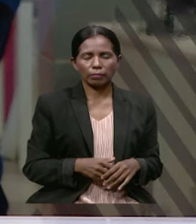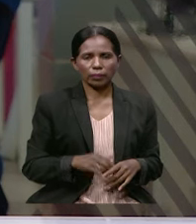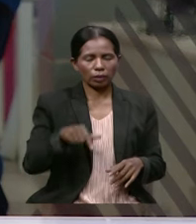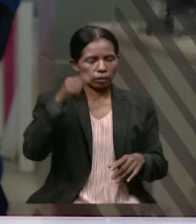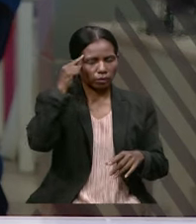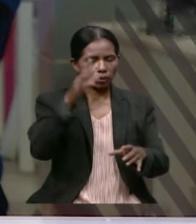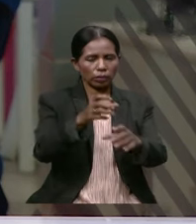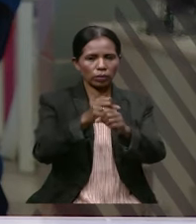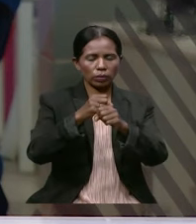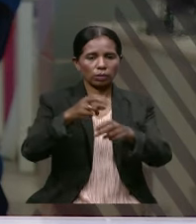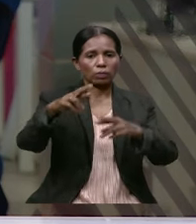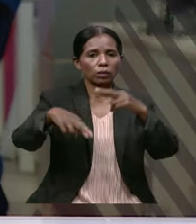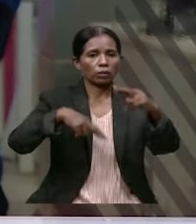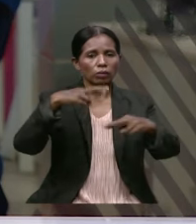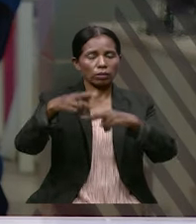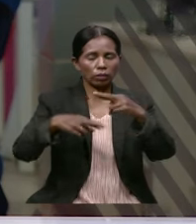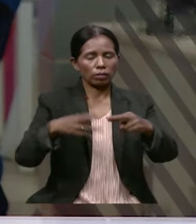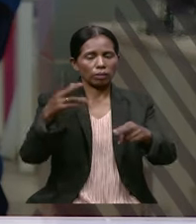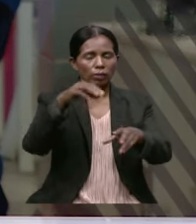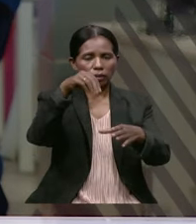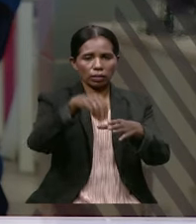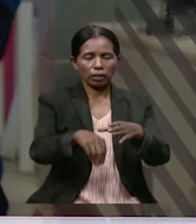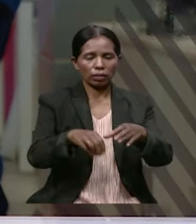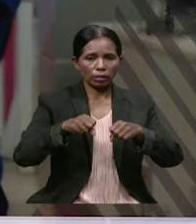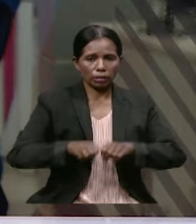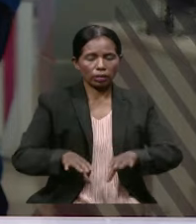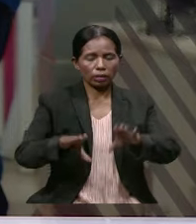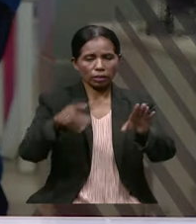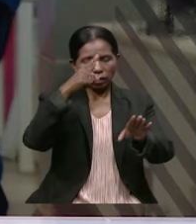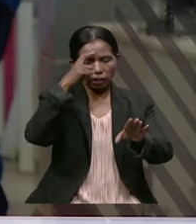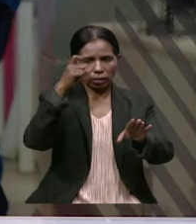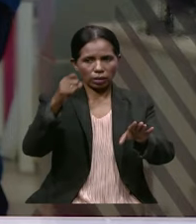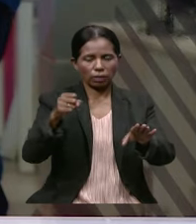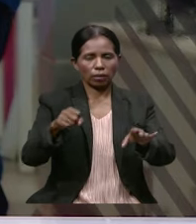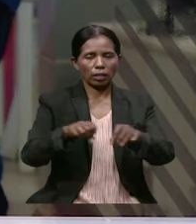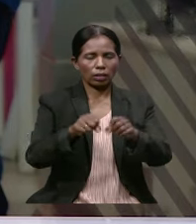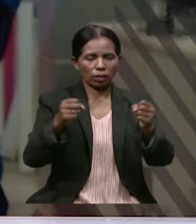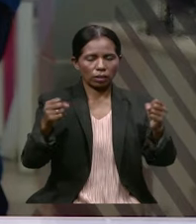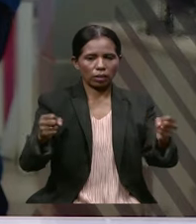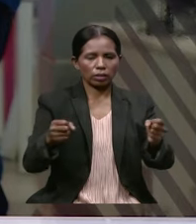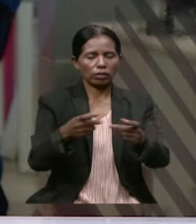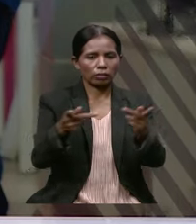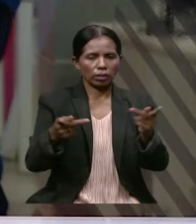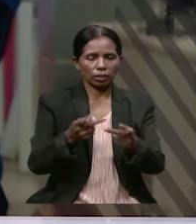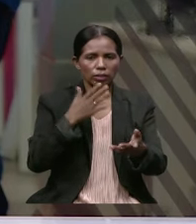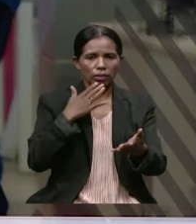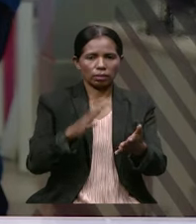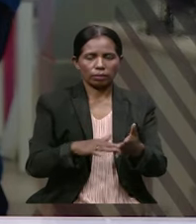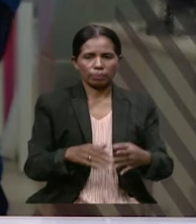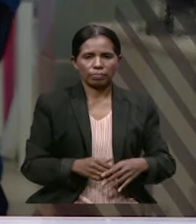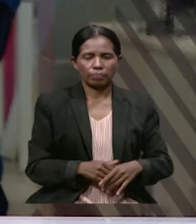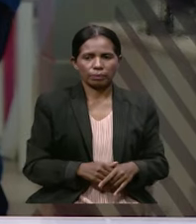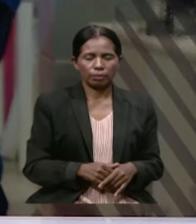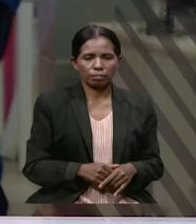Governo subro na be comunidade acoi ia área ta sibo un kampung alor tamba considera estraga ambiente.